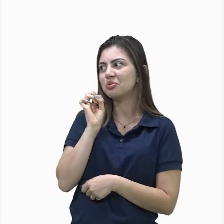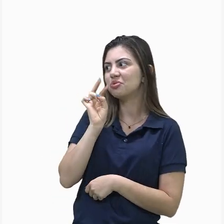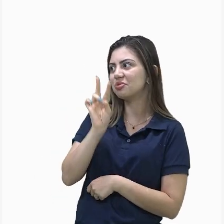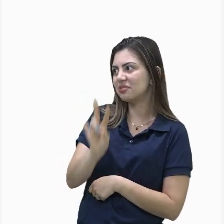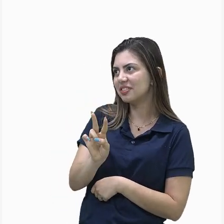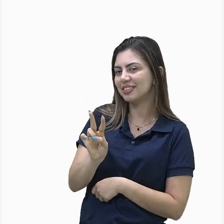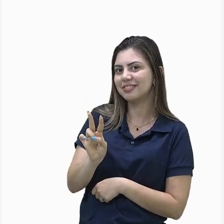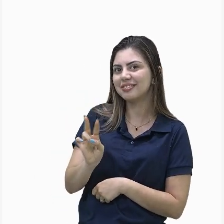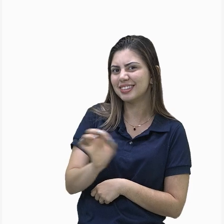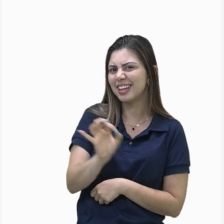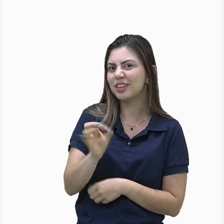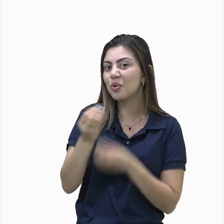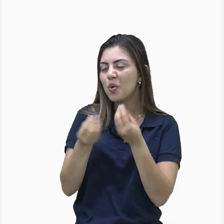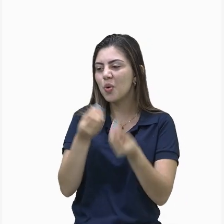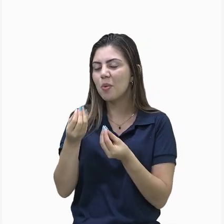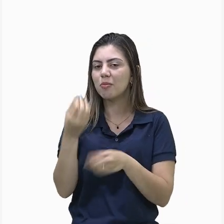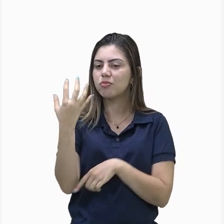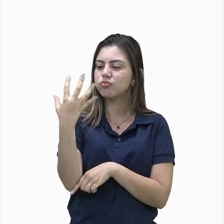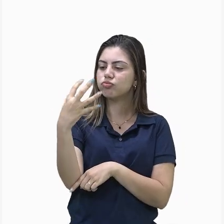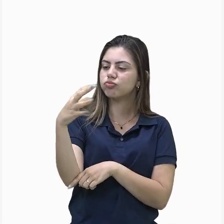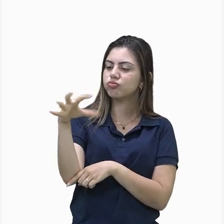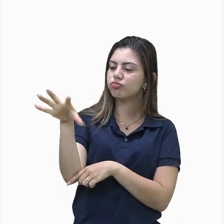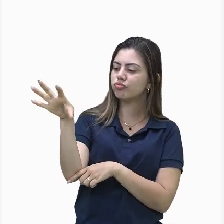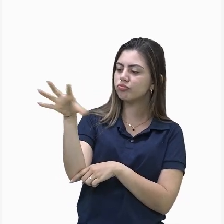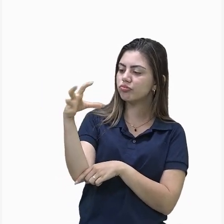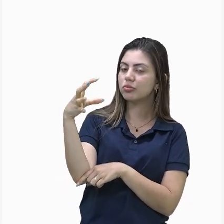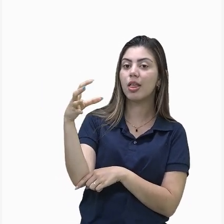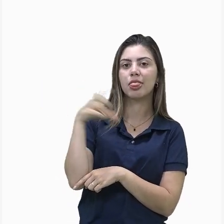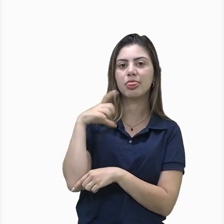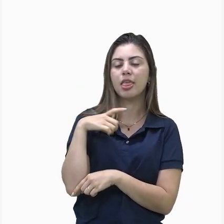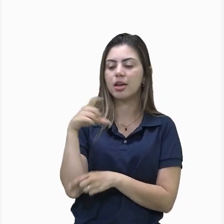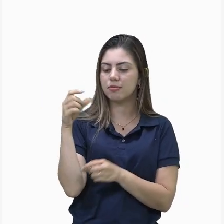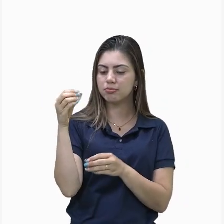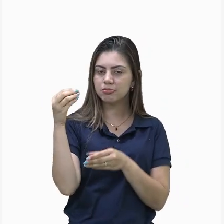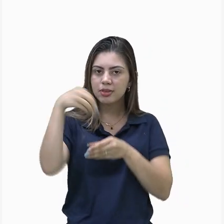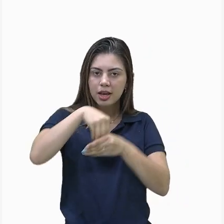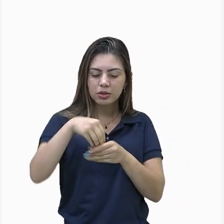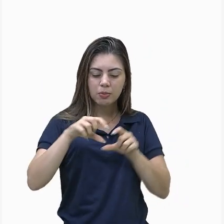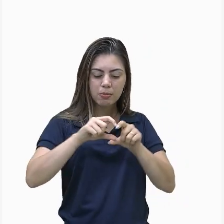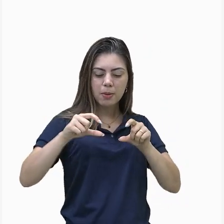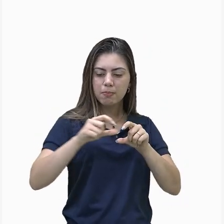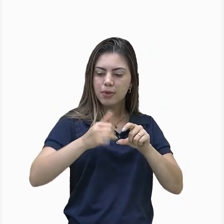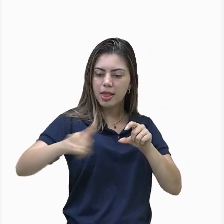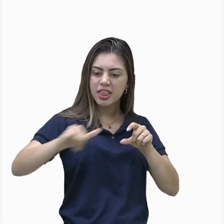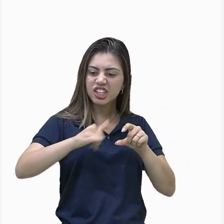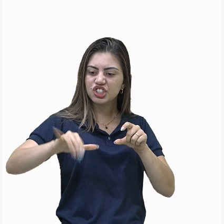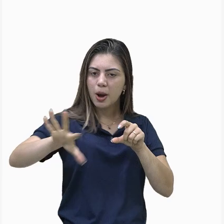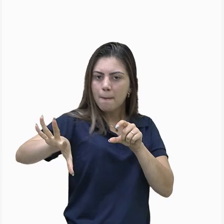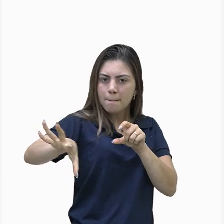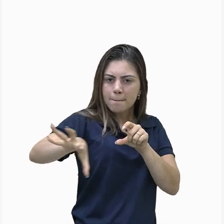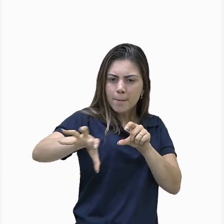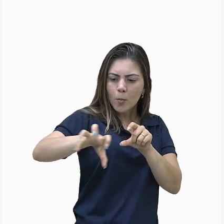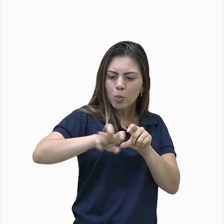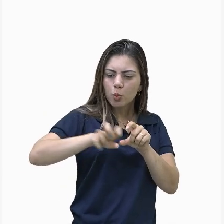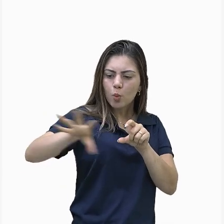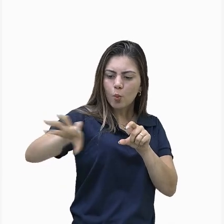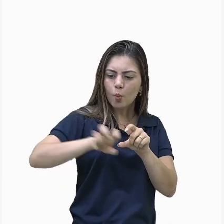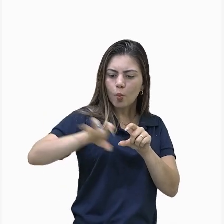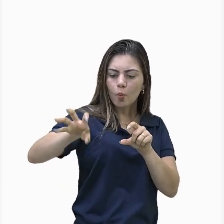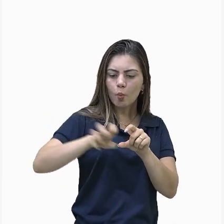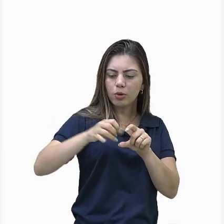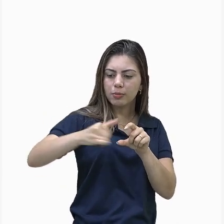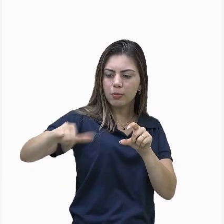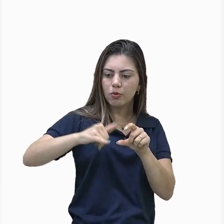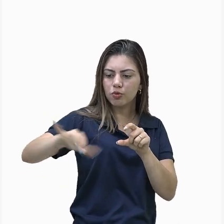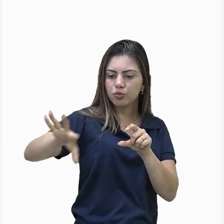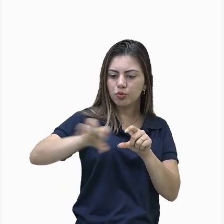funcionando. Um ventilador é considerado um receptor elétrico, porque ele vai transformar a energia elétrica que ele